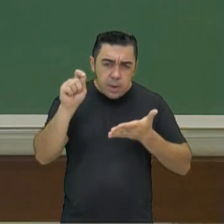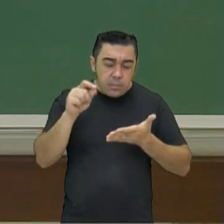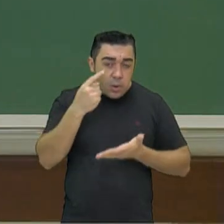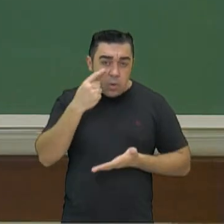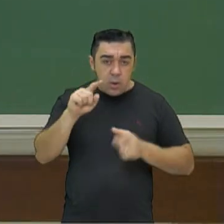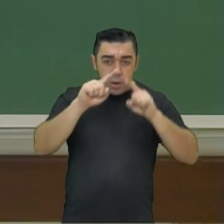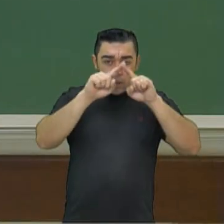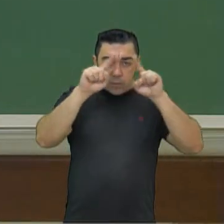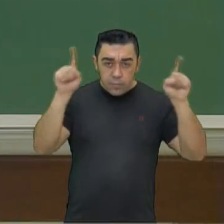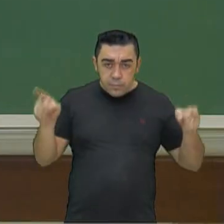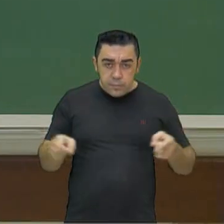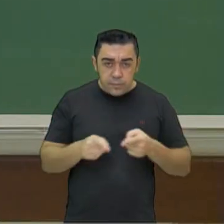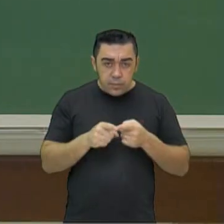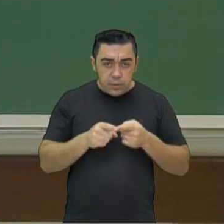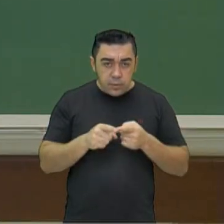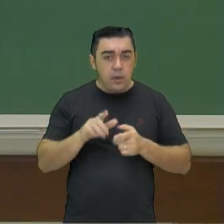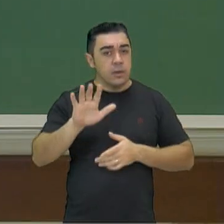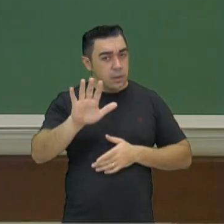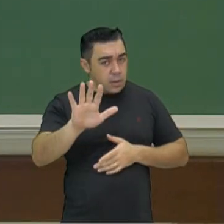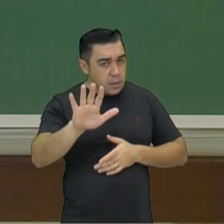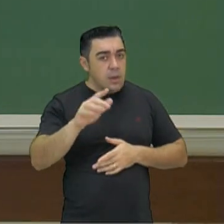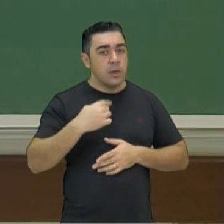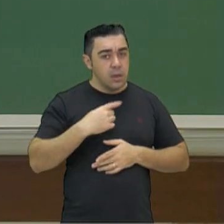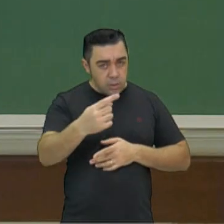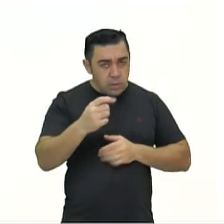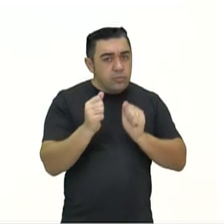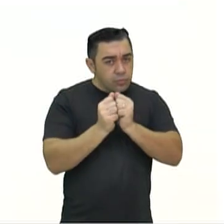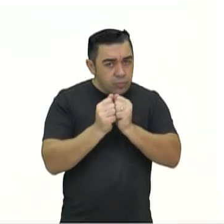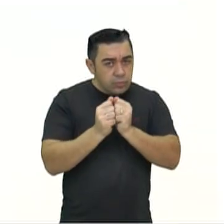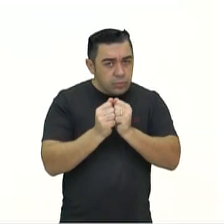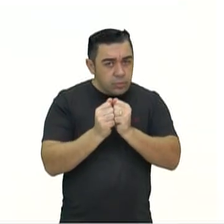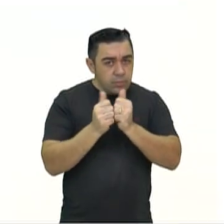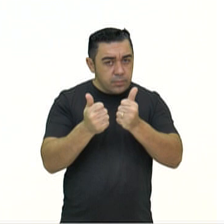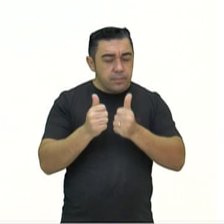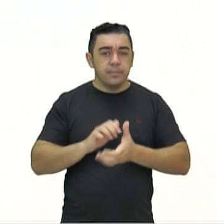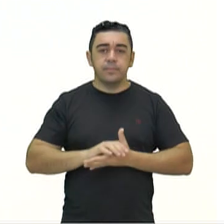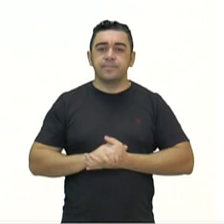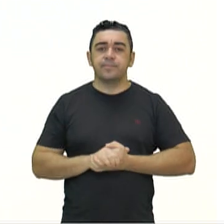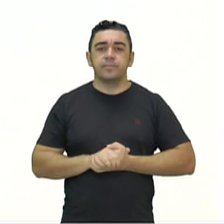figura. Logo, nós vamos fazer juntos essa atividade, tá bom?